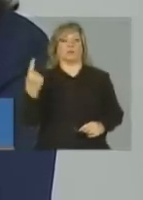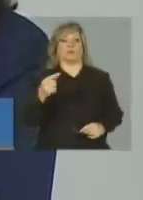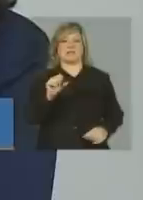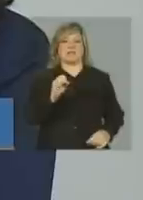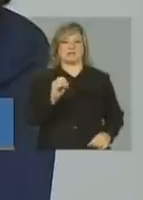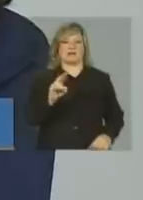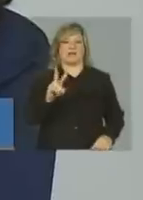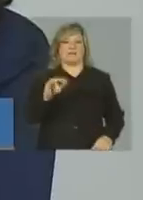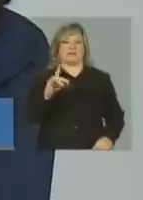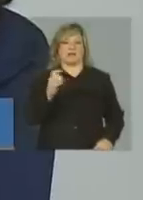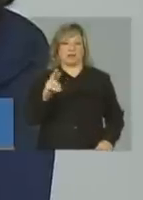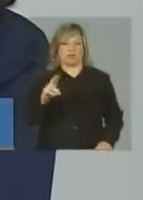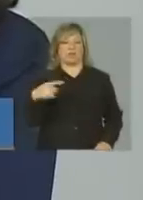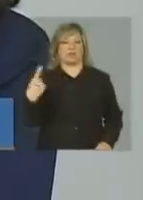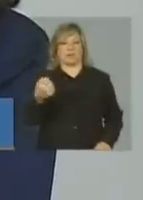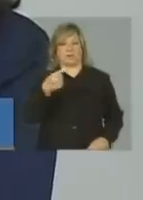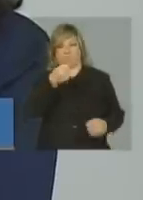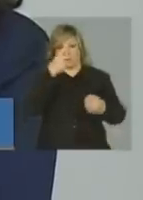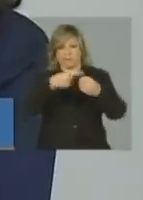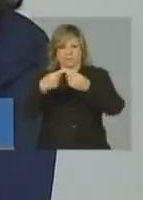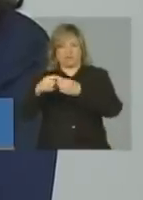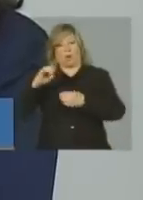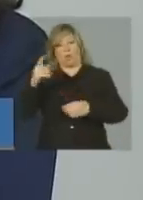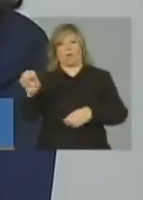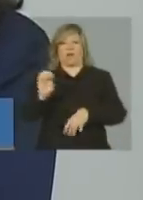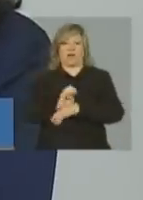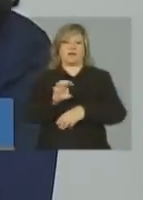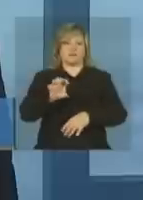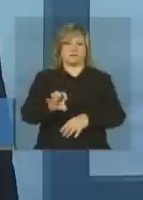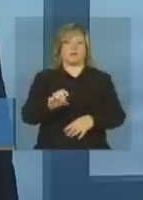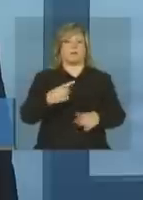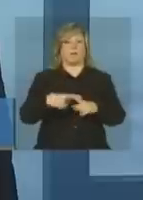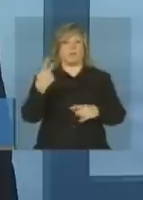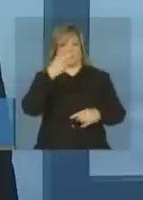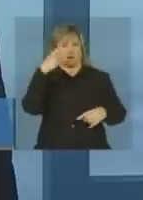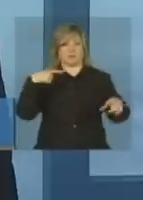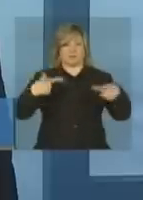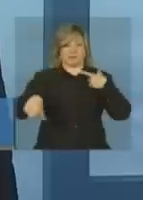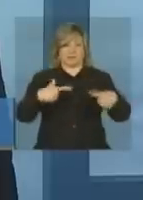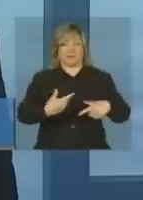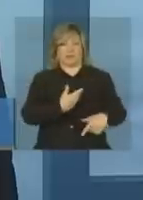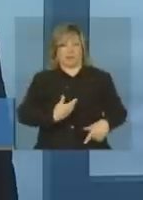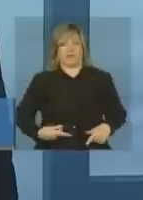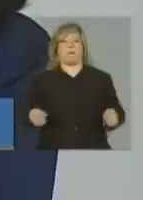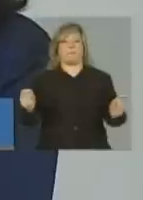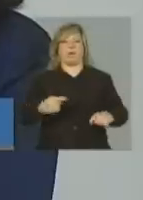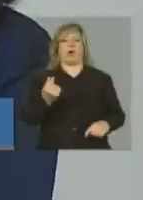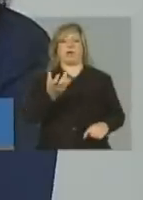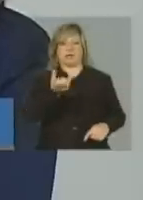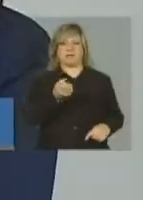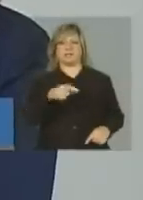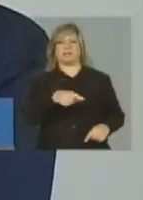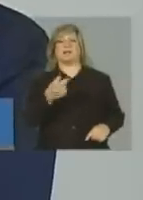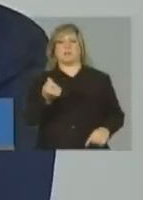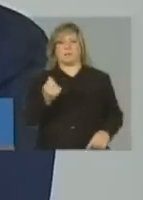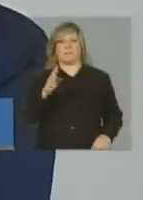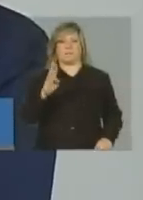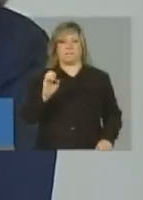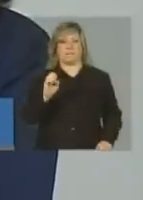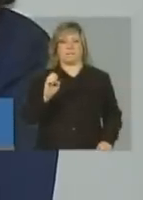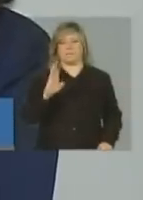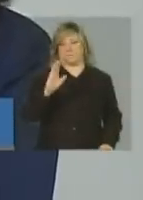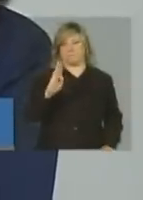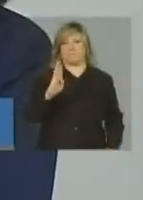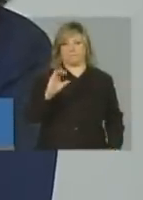possível, também com a folha do Estado. Porque, de novo, o servidor público pode receber o benefício do Bolsa Família, mas, pelo que a gente